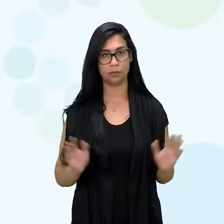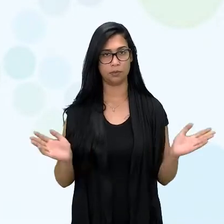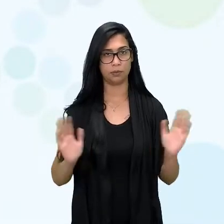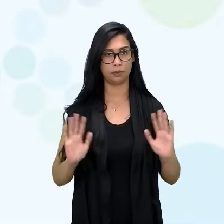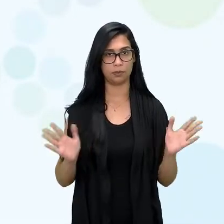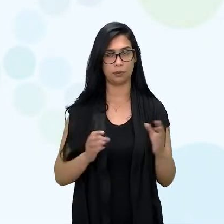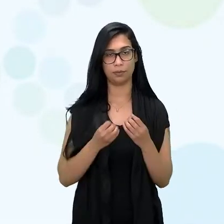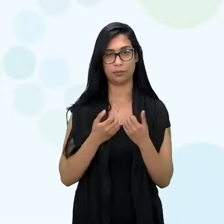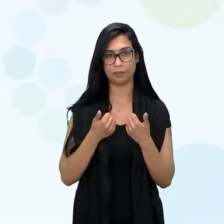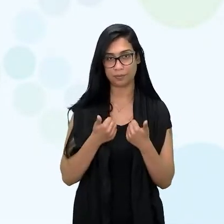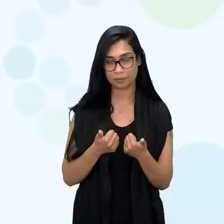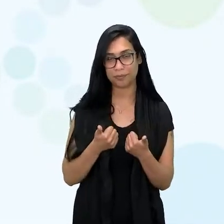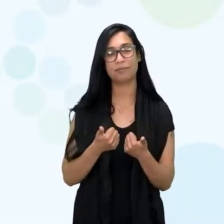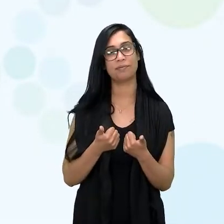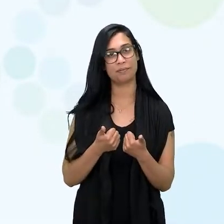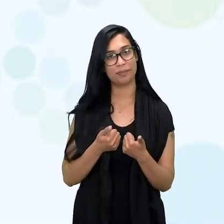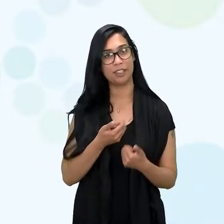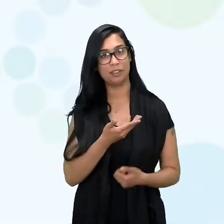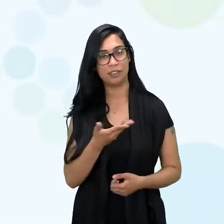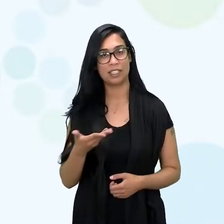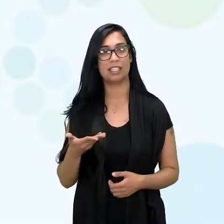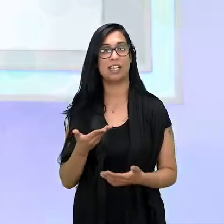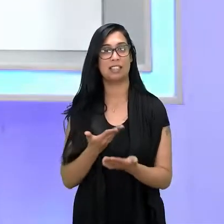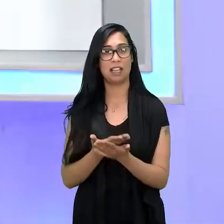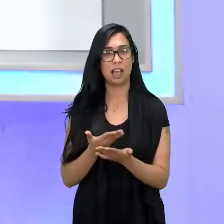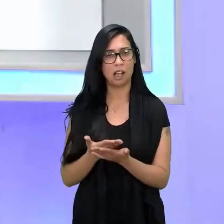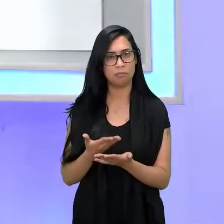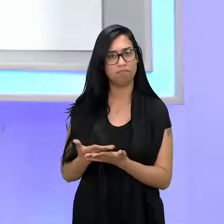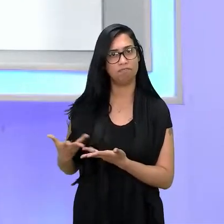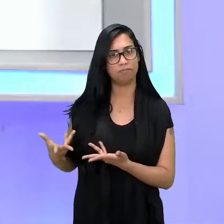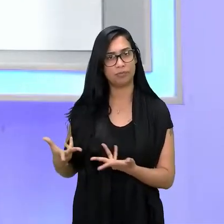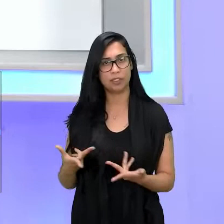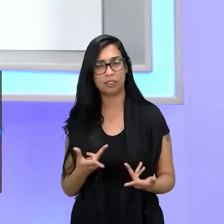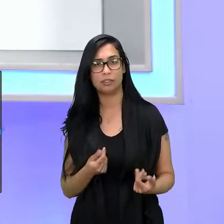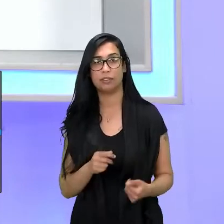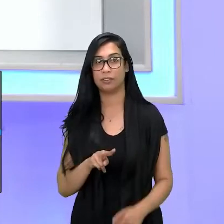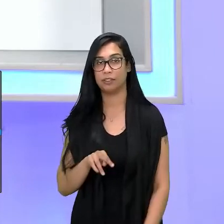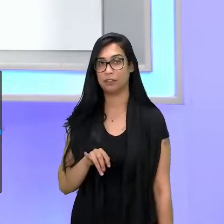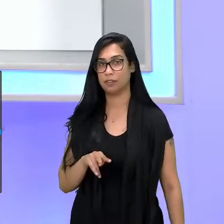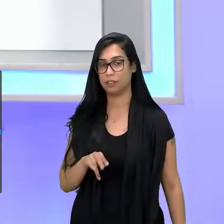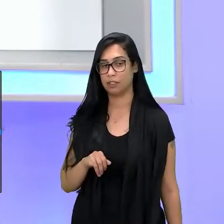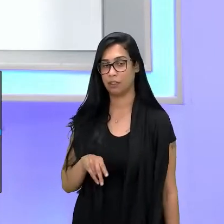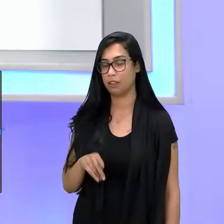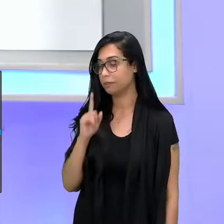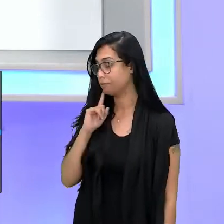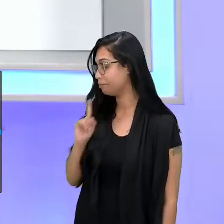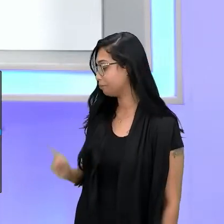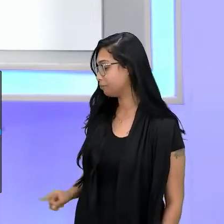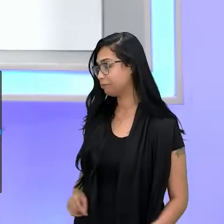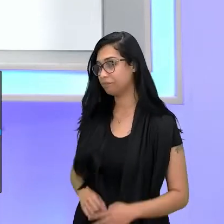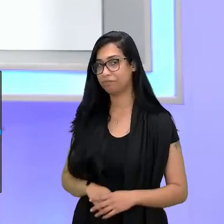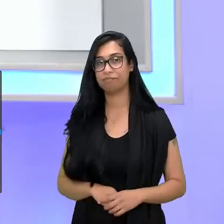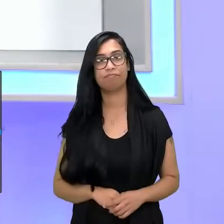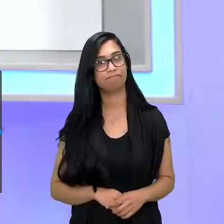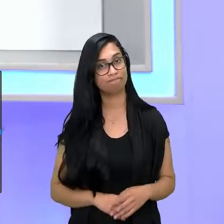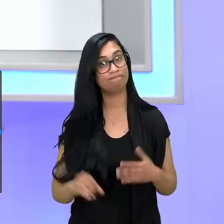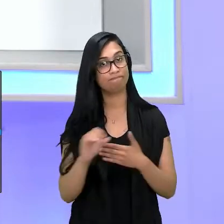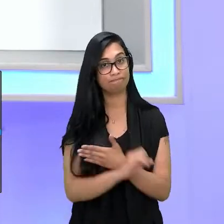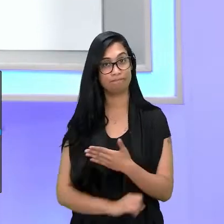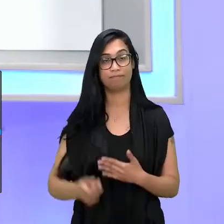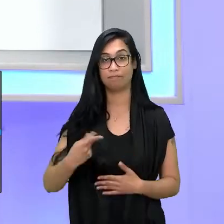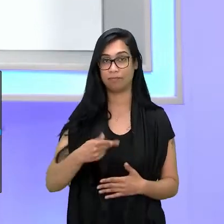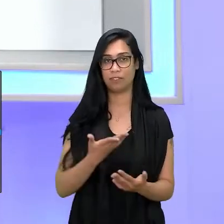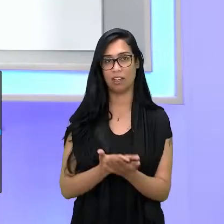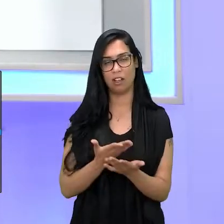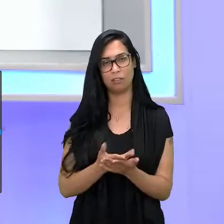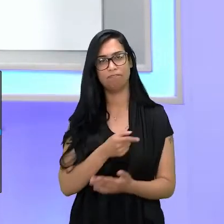Oi, gente, que bom que vocês chegaram aqui para nossa aula. Eu sou Viviane, a professora de vocês aqui pelo Centro de Mídias. Sejam todos muito bem-vindos para mais uma aula aqui no